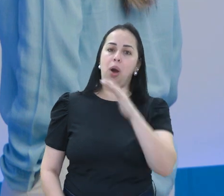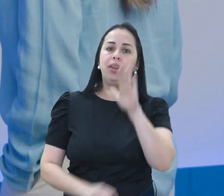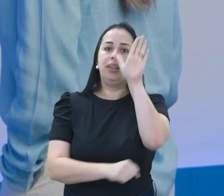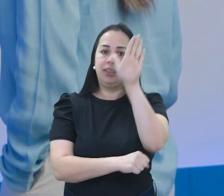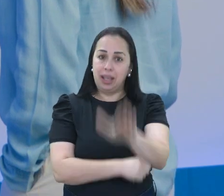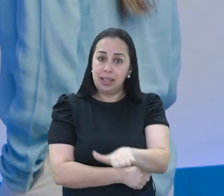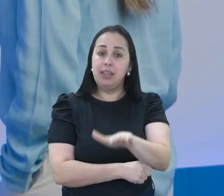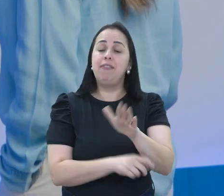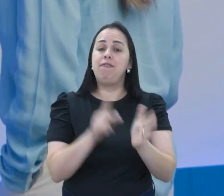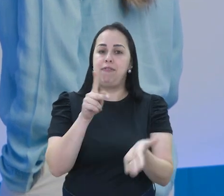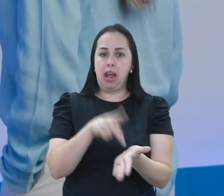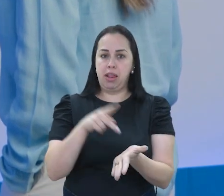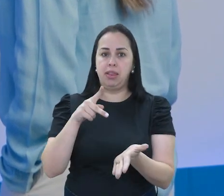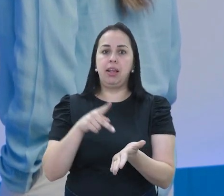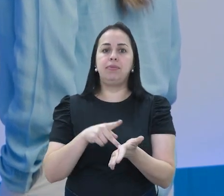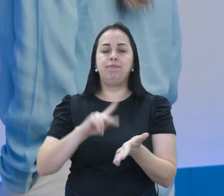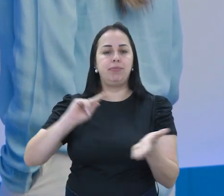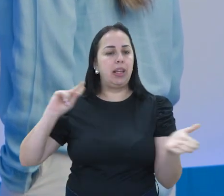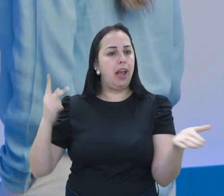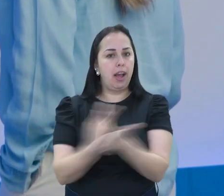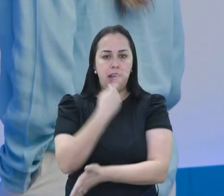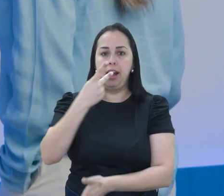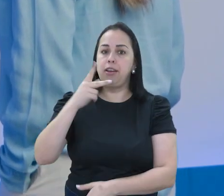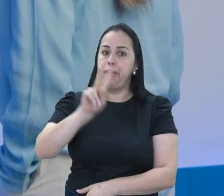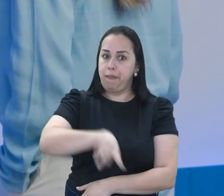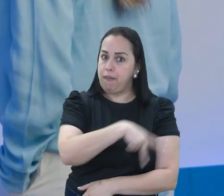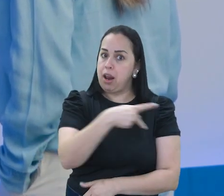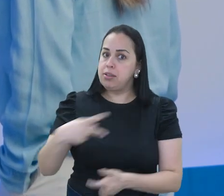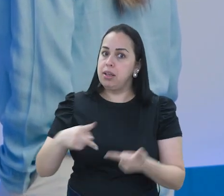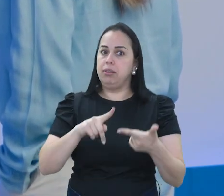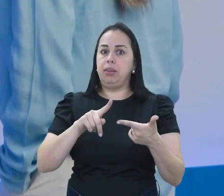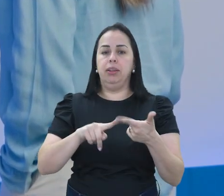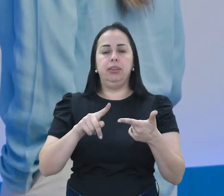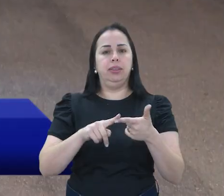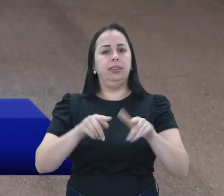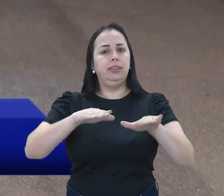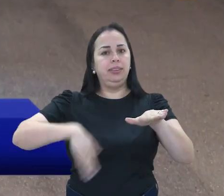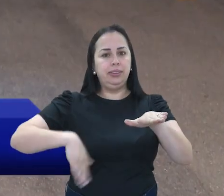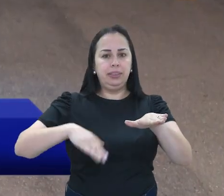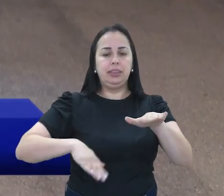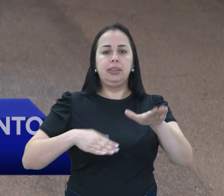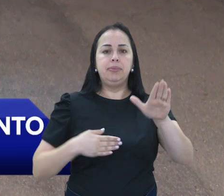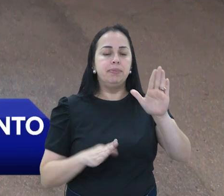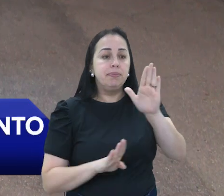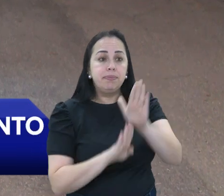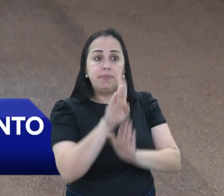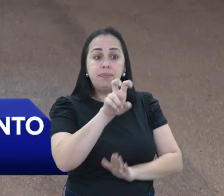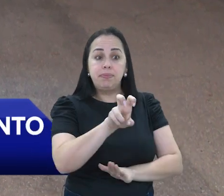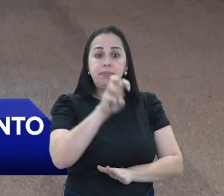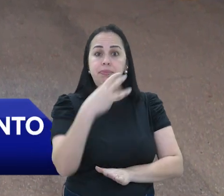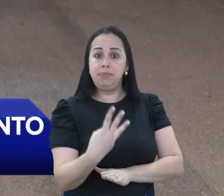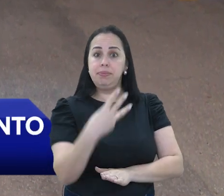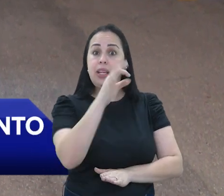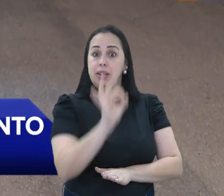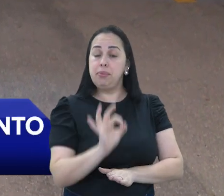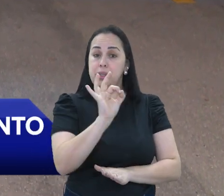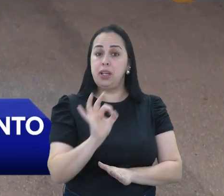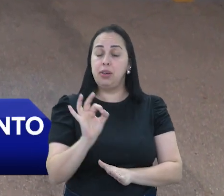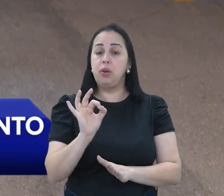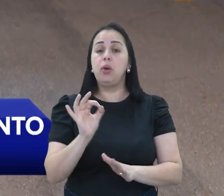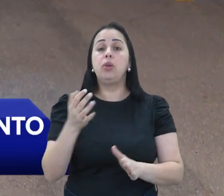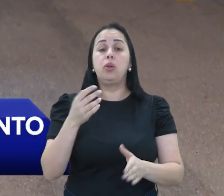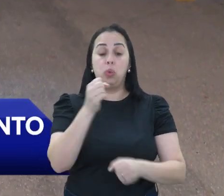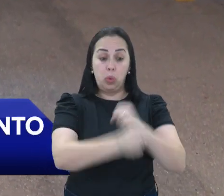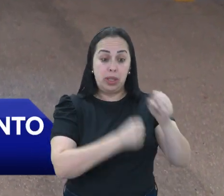Boa tarde. O número de casos de ocorrências no Vale do Paraíba e Litoral Norte aumentaram 53% em 2024,